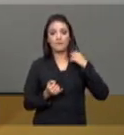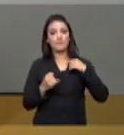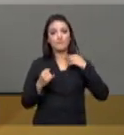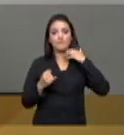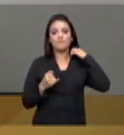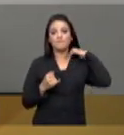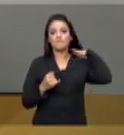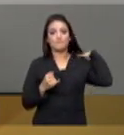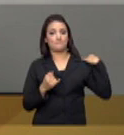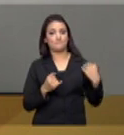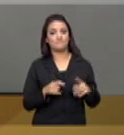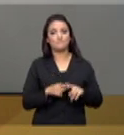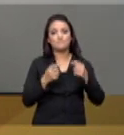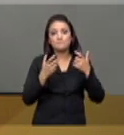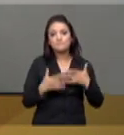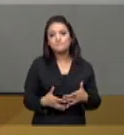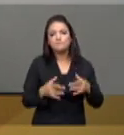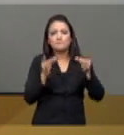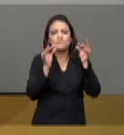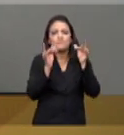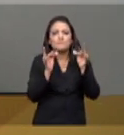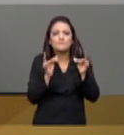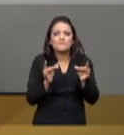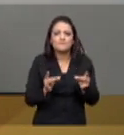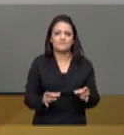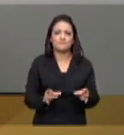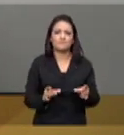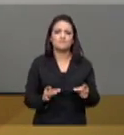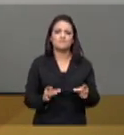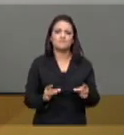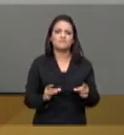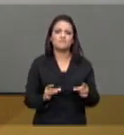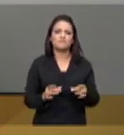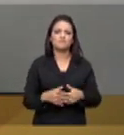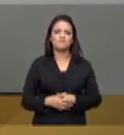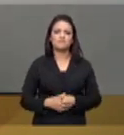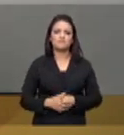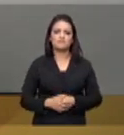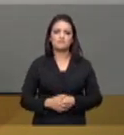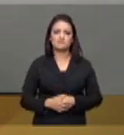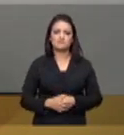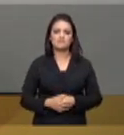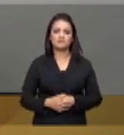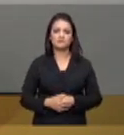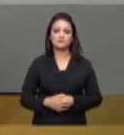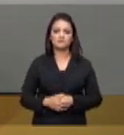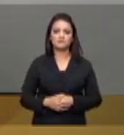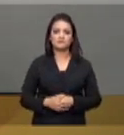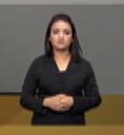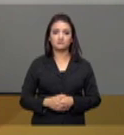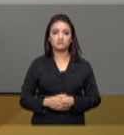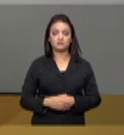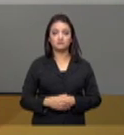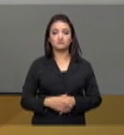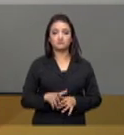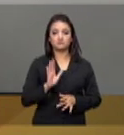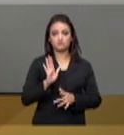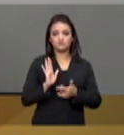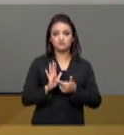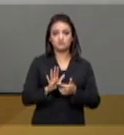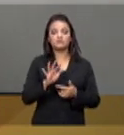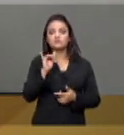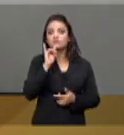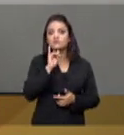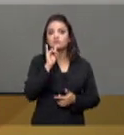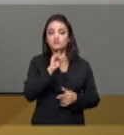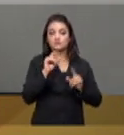esclarecendo detalhadamente. E deixo de fazer essa referência apenas mencionando que, dei o exemplo, se a